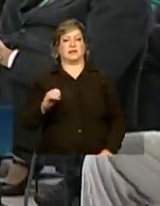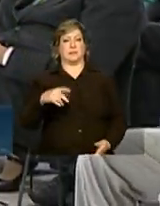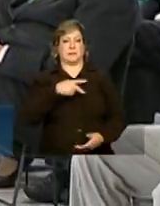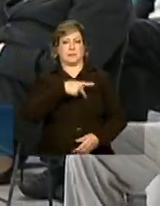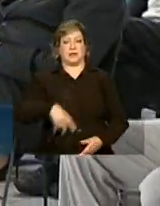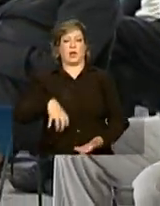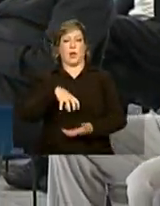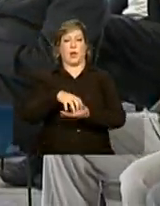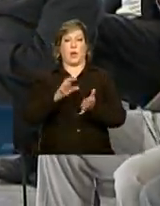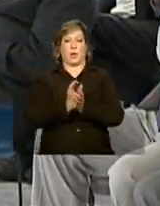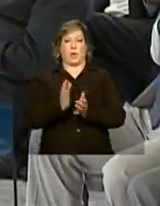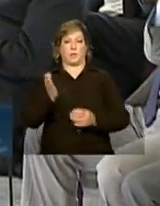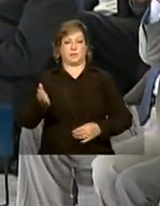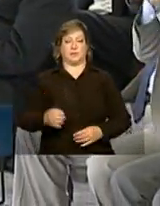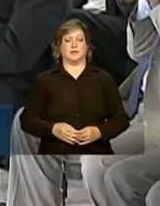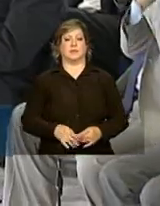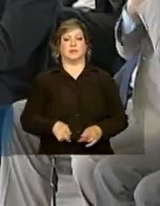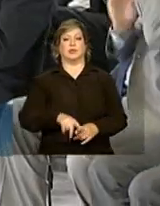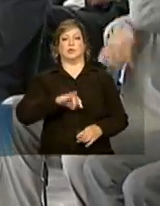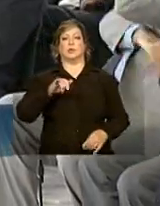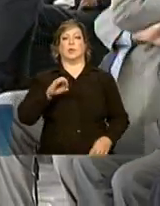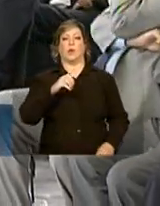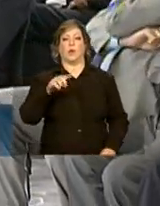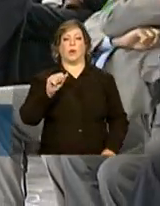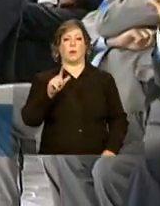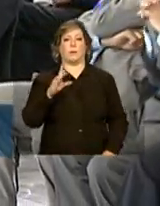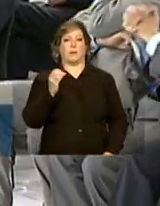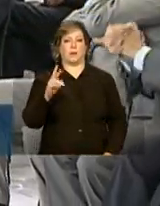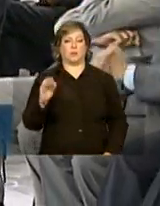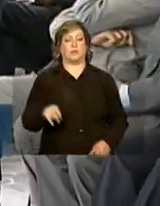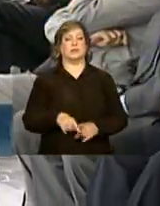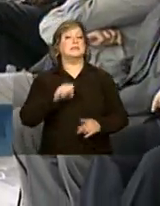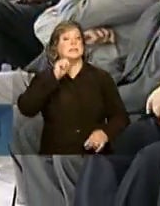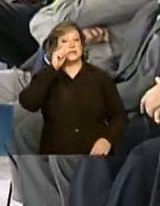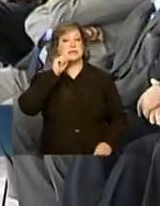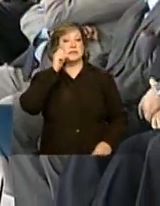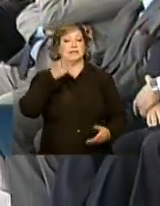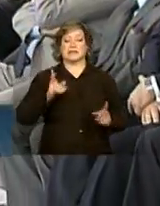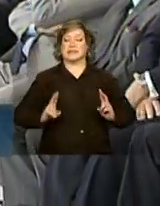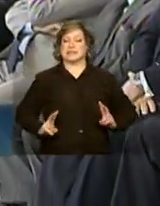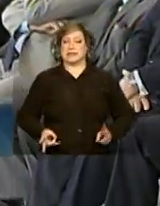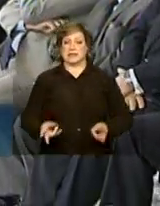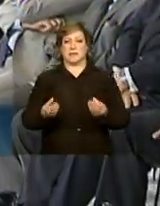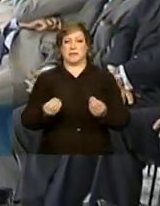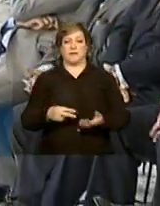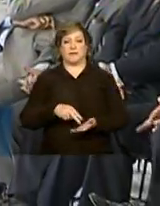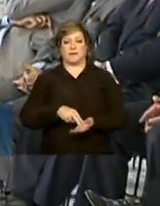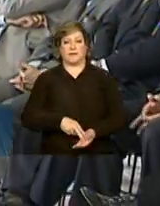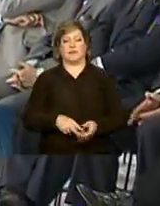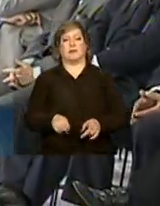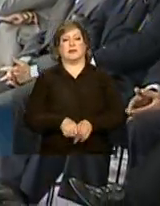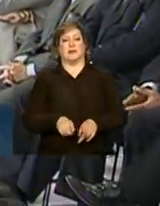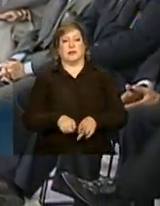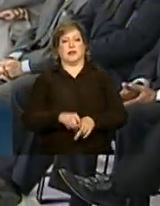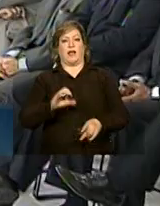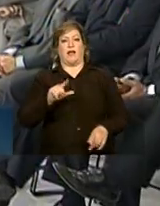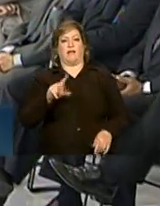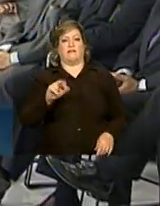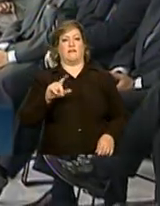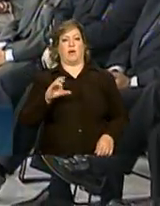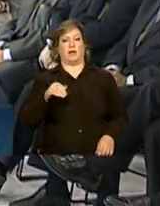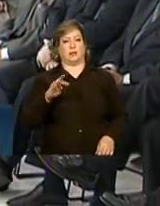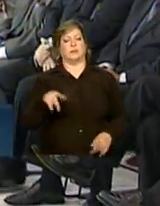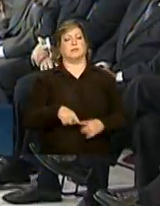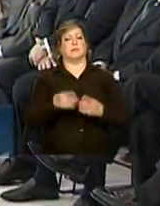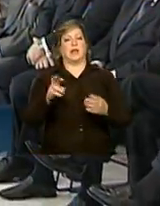comissão, o João Alberto, senador, sempre muito firme, e o Mozarido Cavalcante, também, que foi relator.